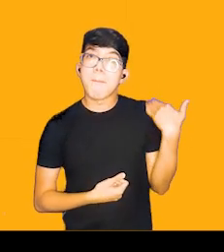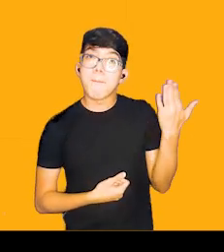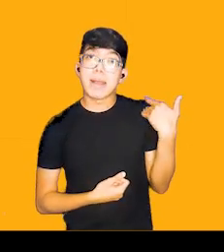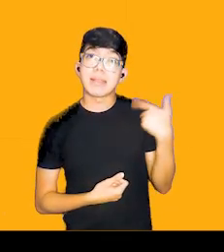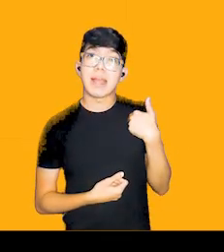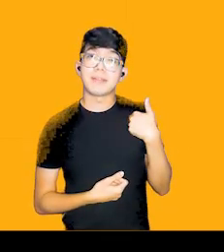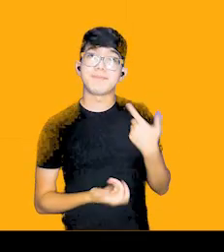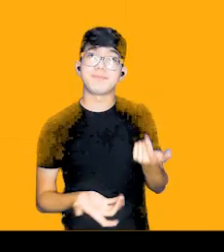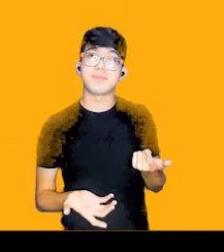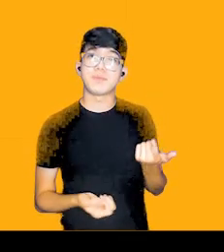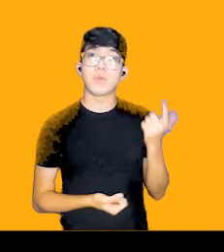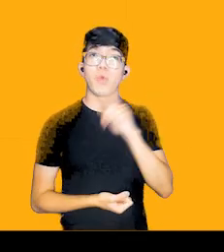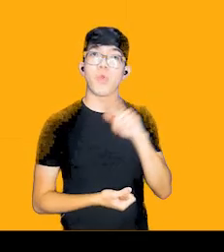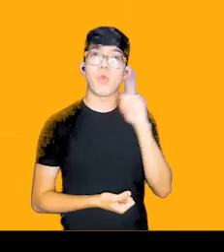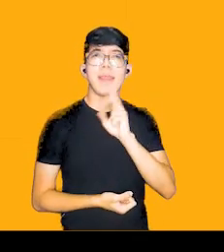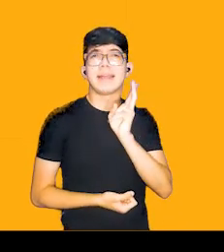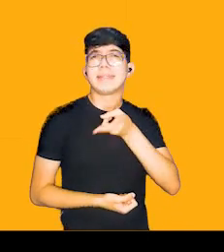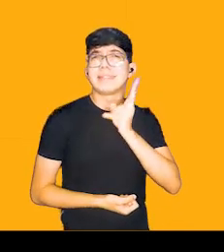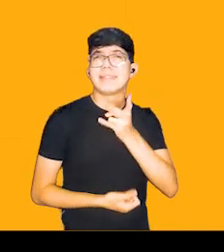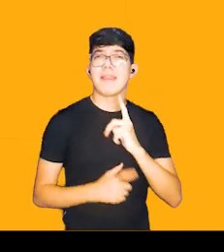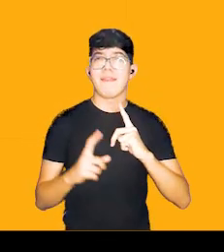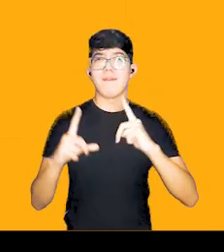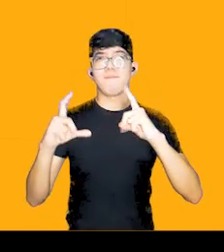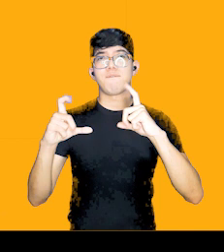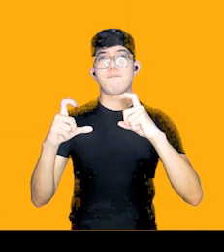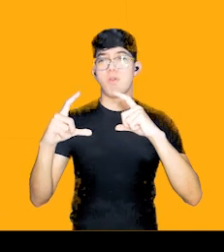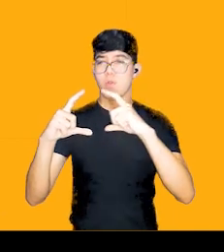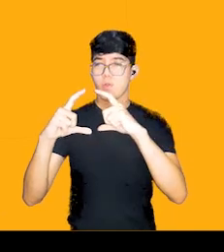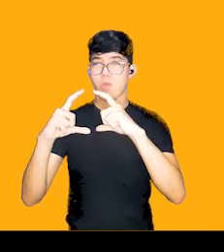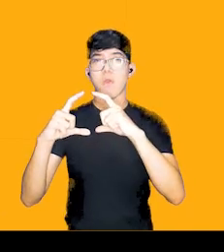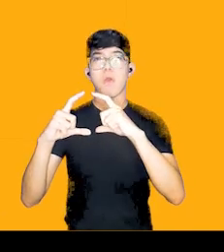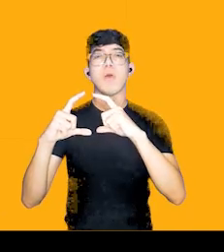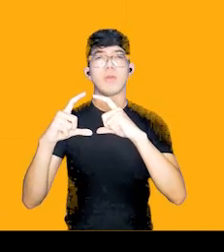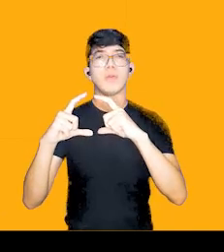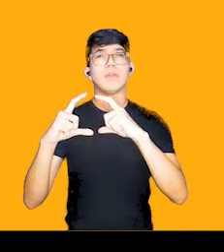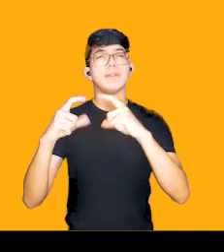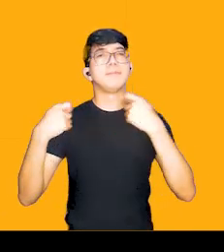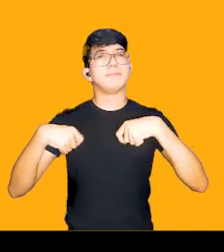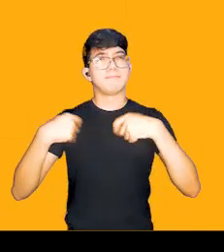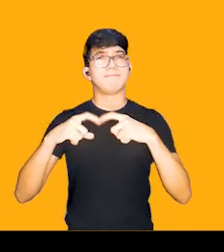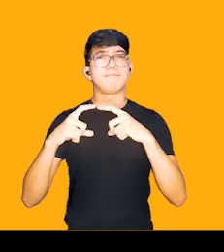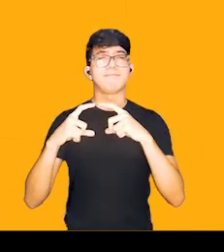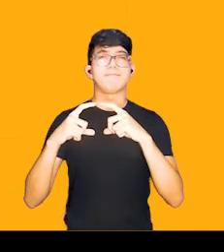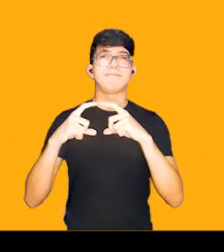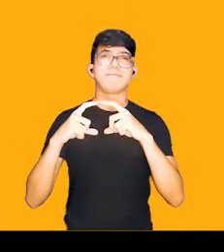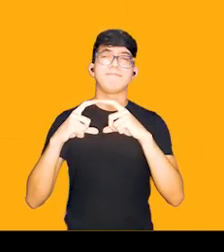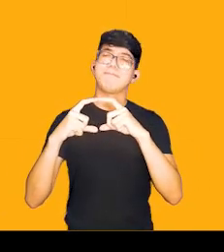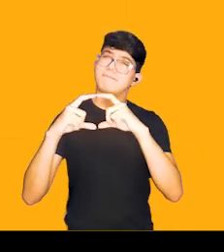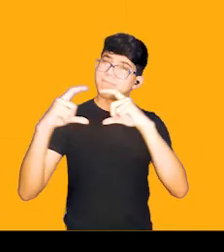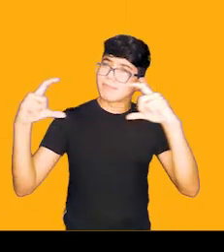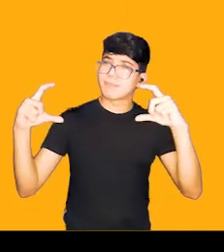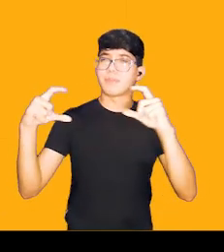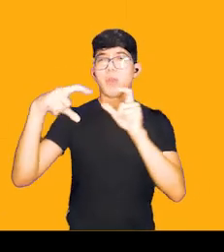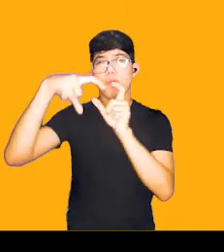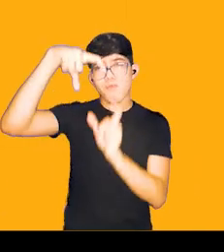muito, durante o tempo, quando estava no jornal, passei a usar muito a fotografia vertical por conta do seu Chico. Ele